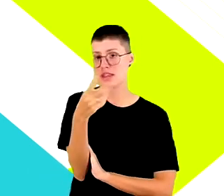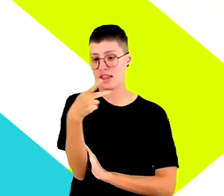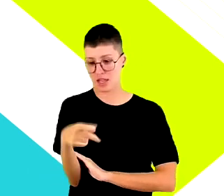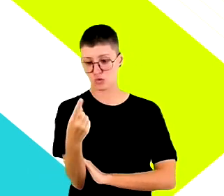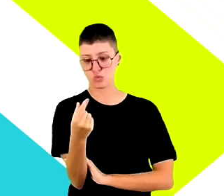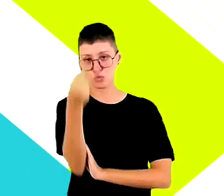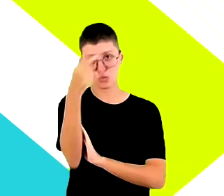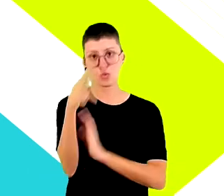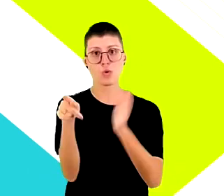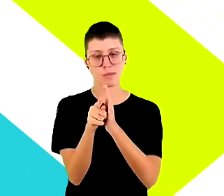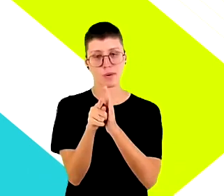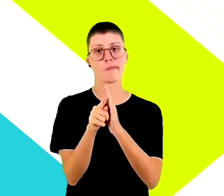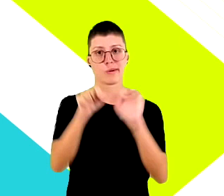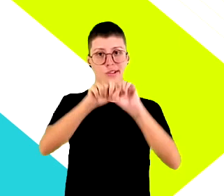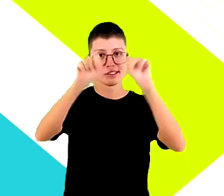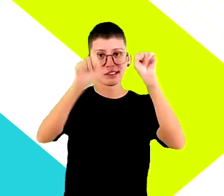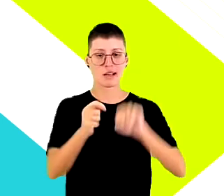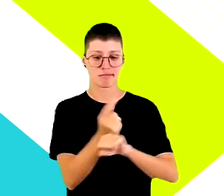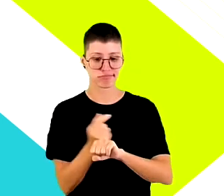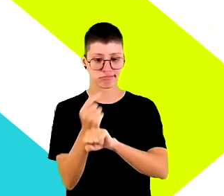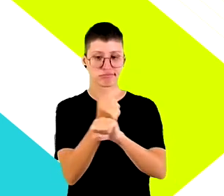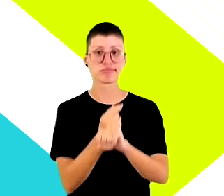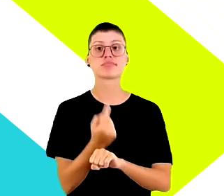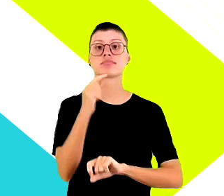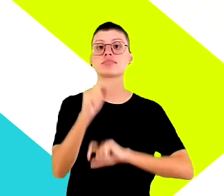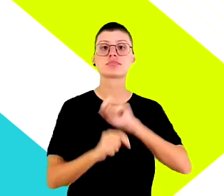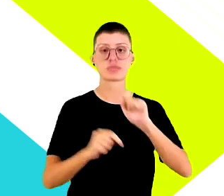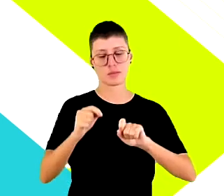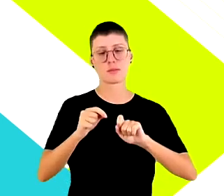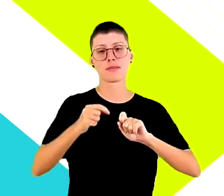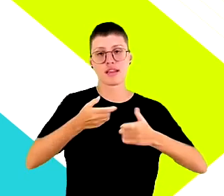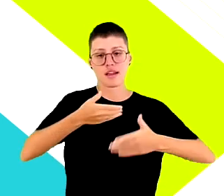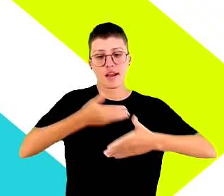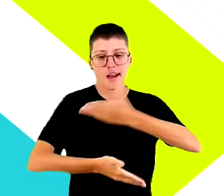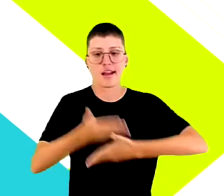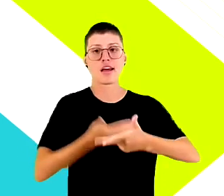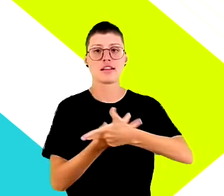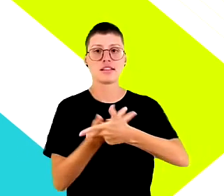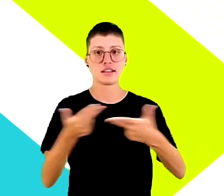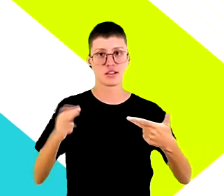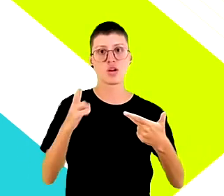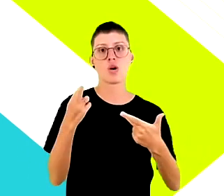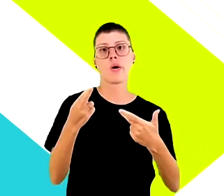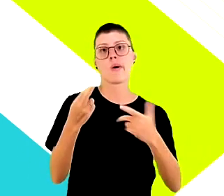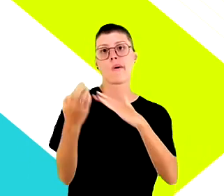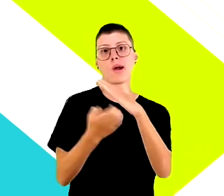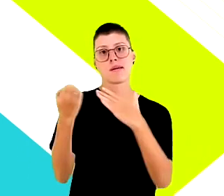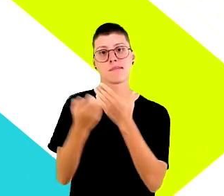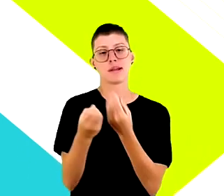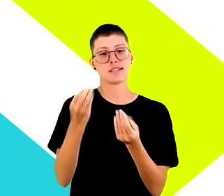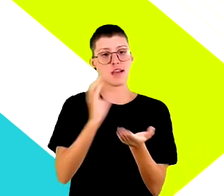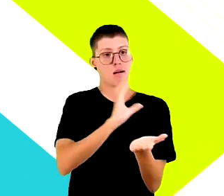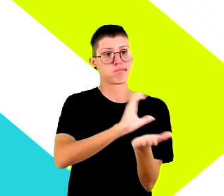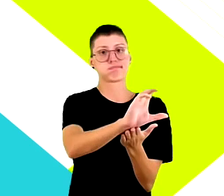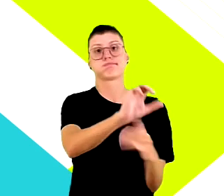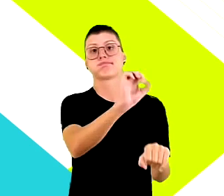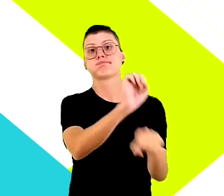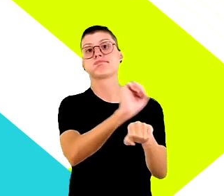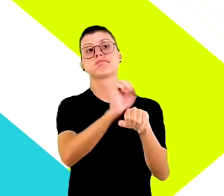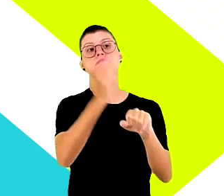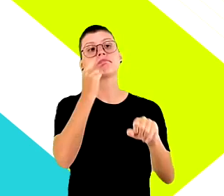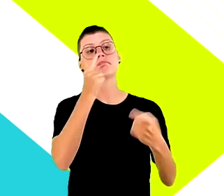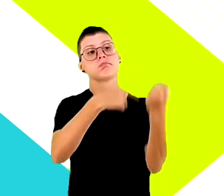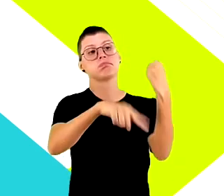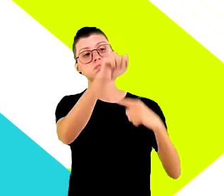financeiro, mas 1/3 ainda vem da cadeia de distribuição, né, ou das trades, as empresas que financiam o produtor, né, para comprar depois o grão